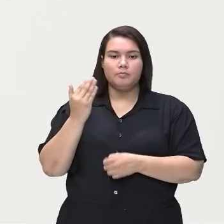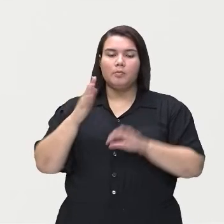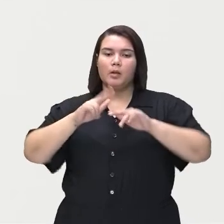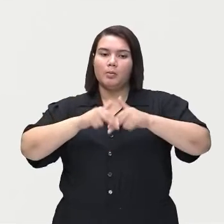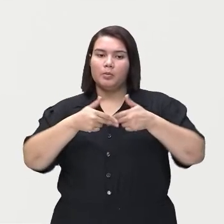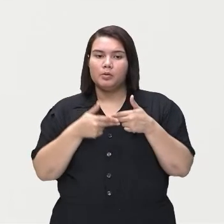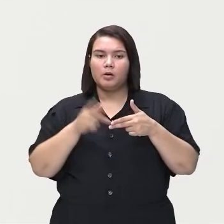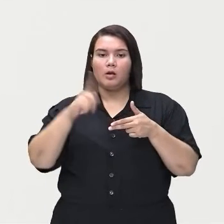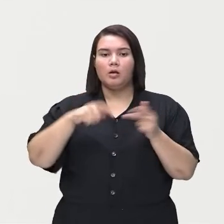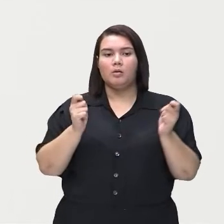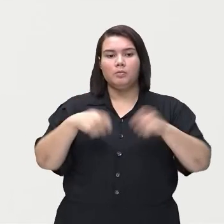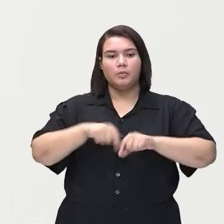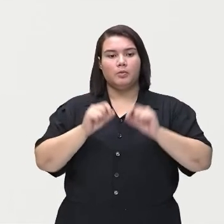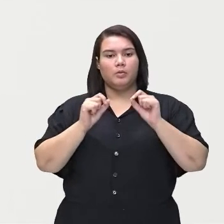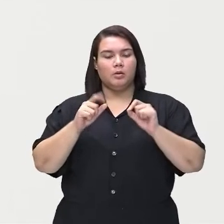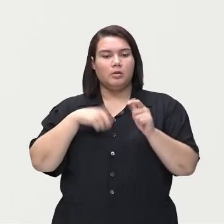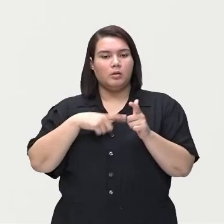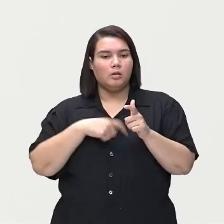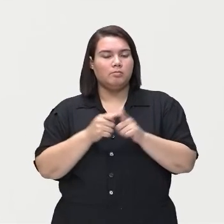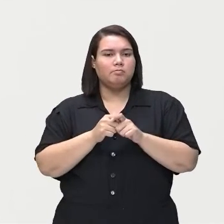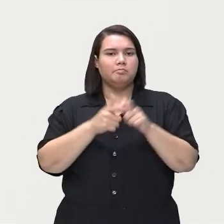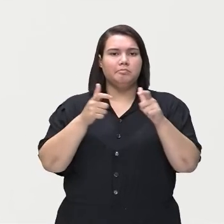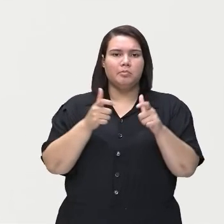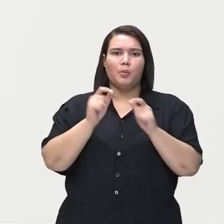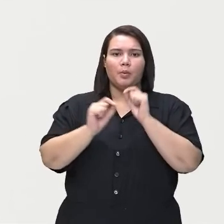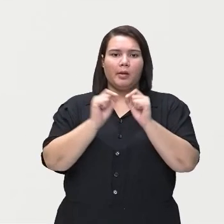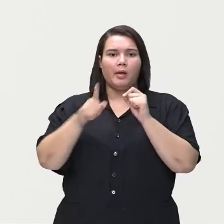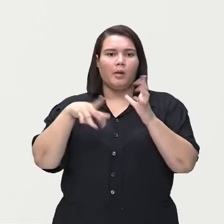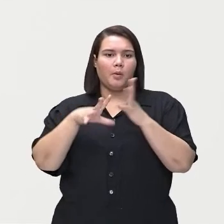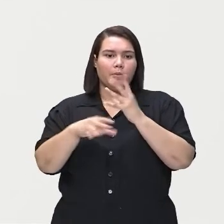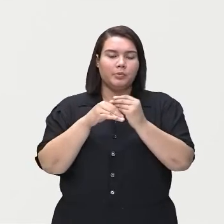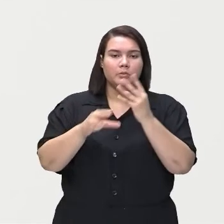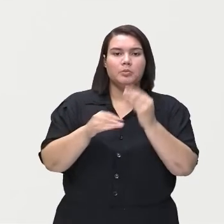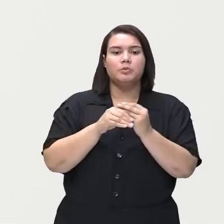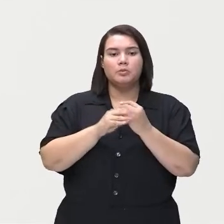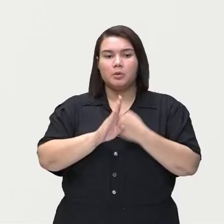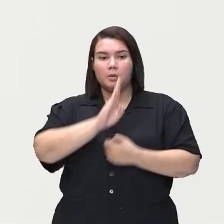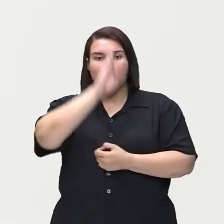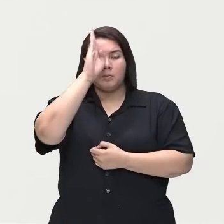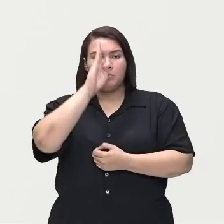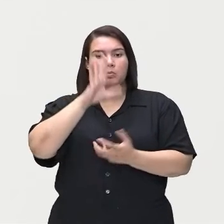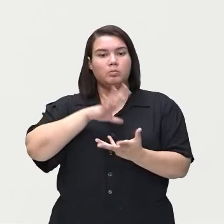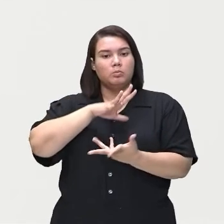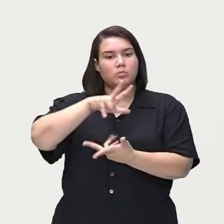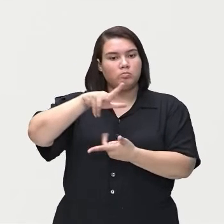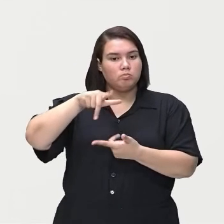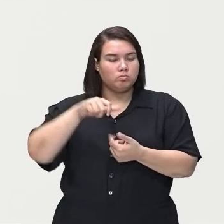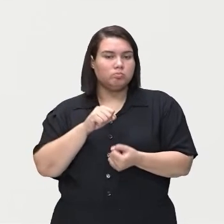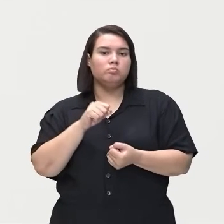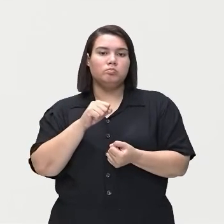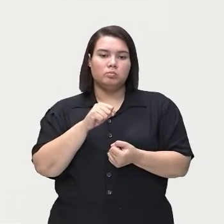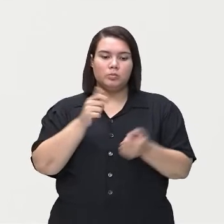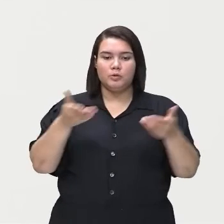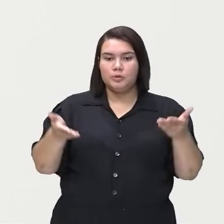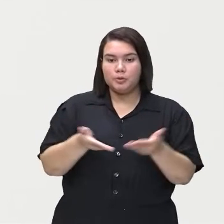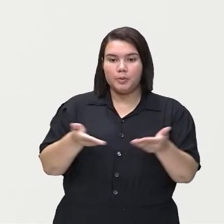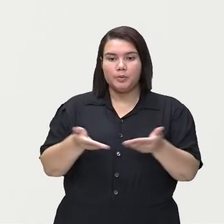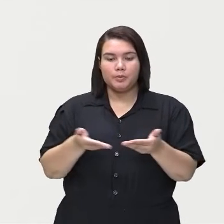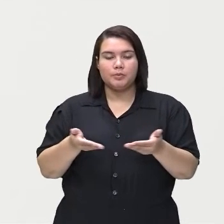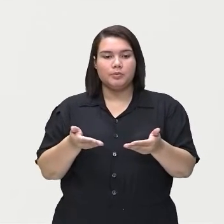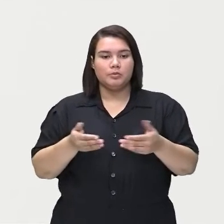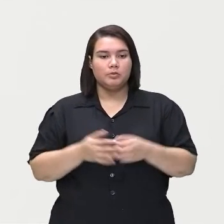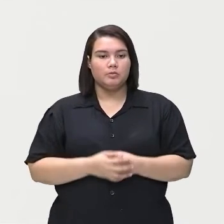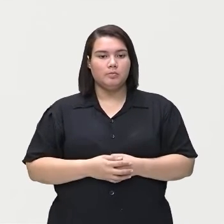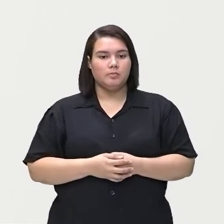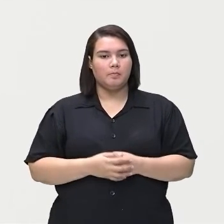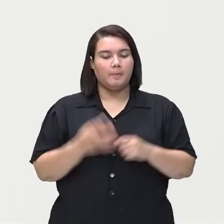Portanto, este é possivelmente uma das maiores contribuições romanas para o mundo moderno, porque boa parte